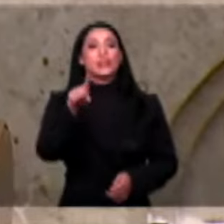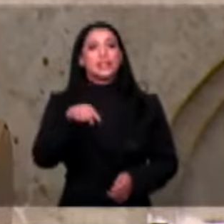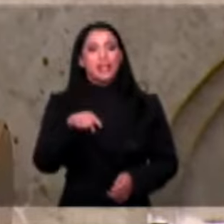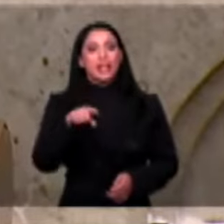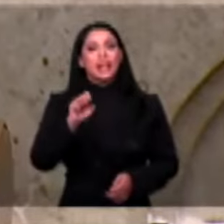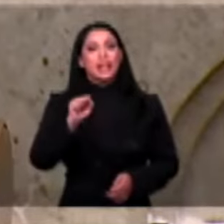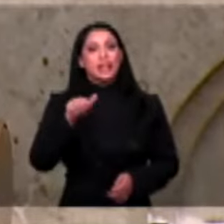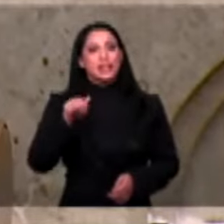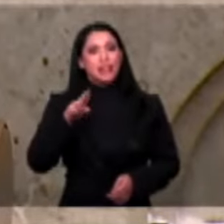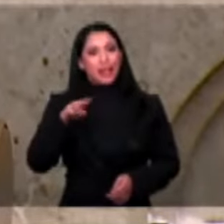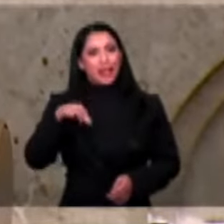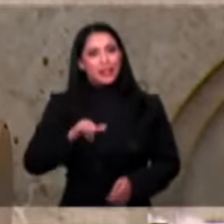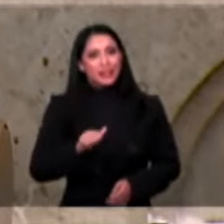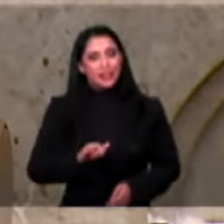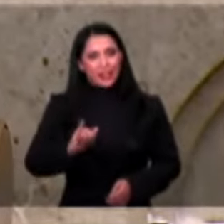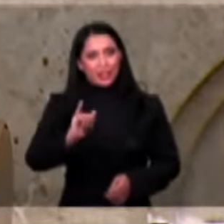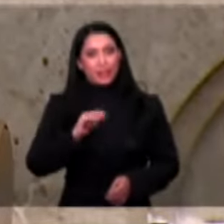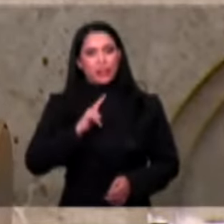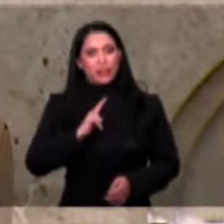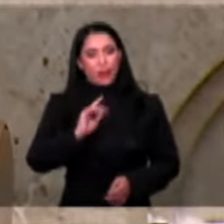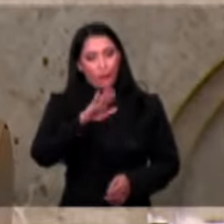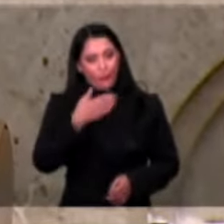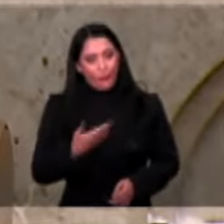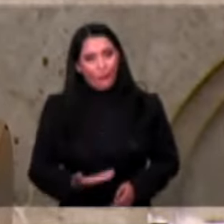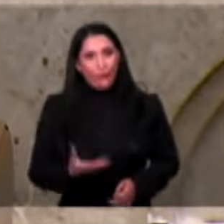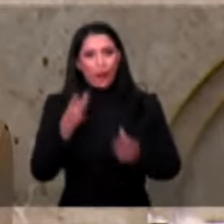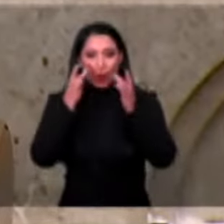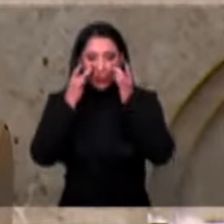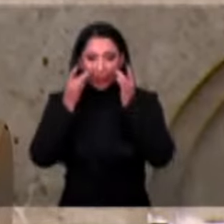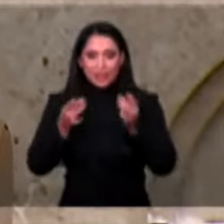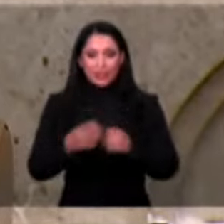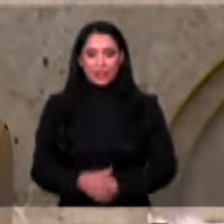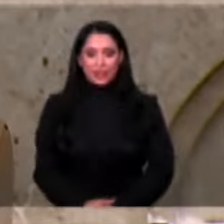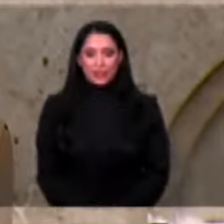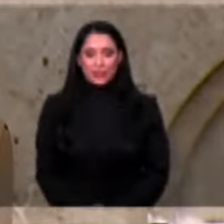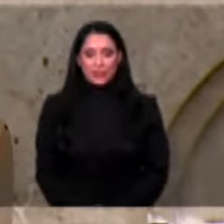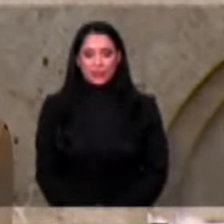vez, muito nos honrou com a sua presença.